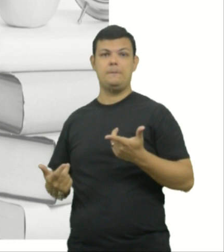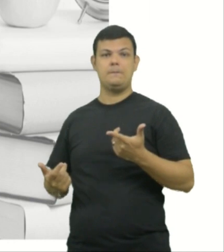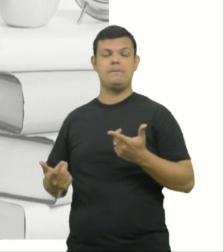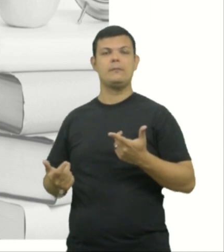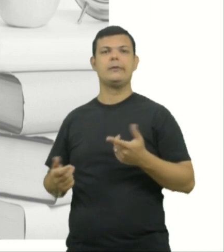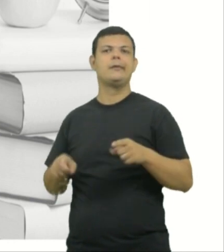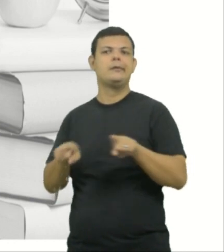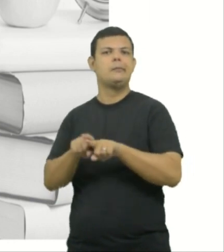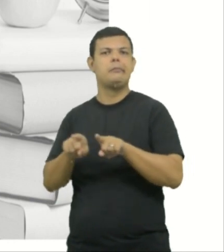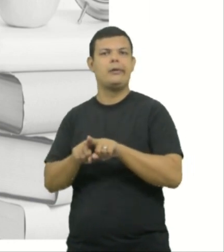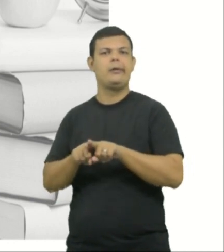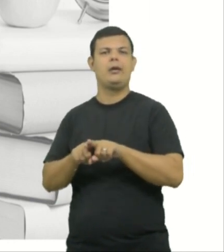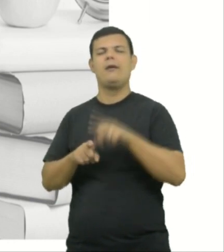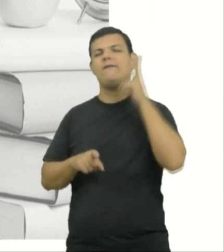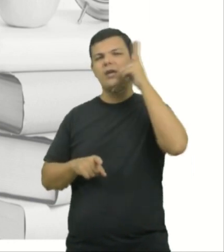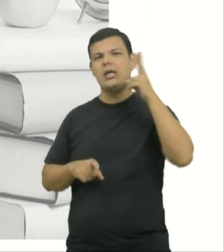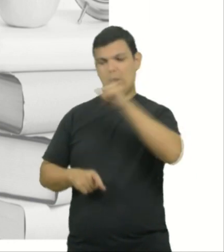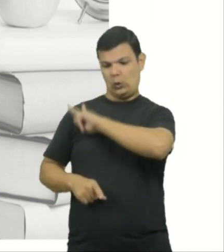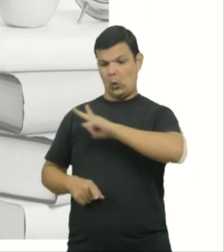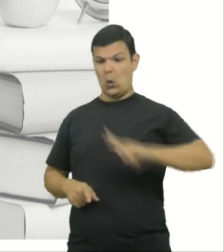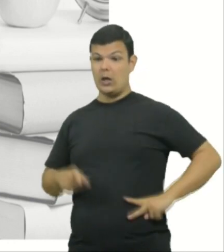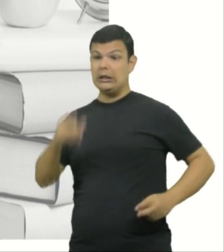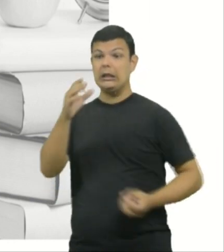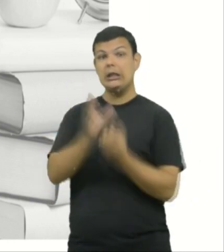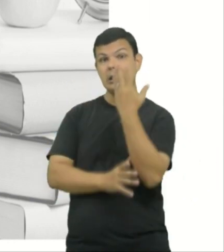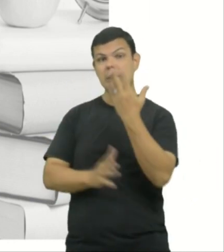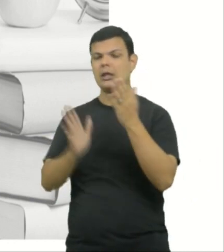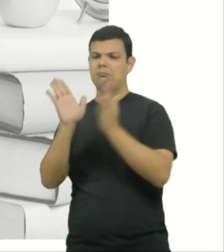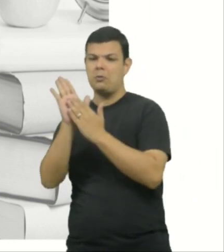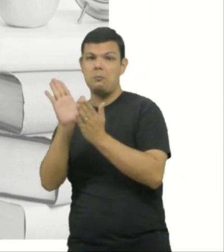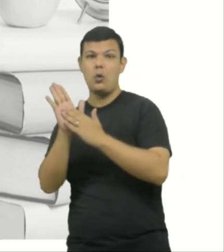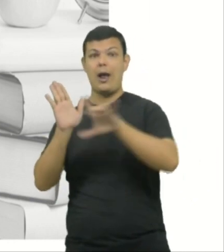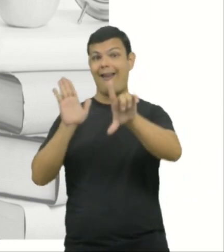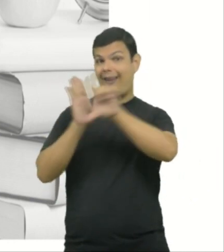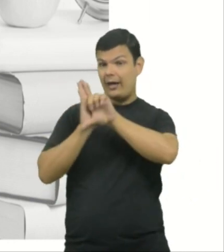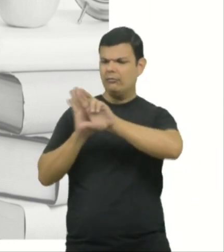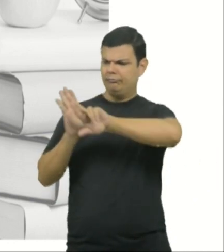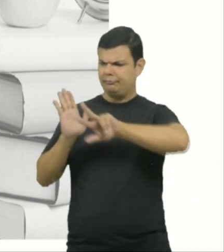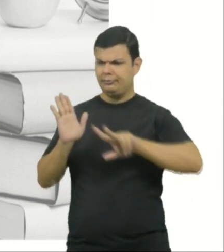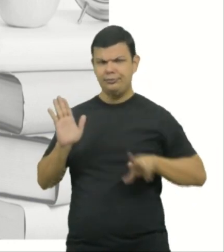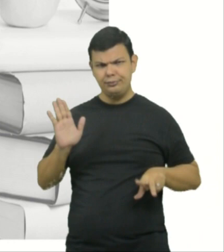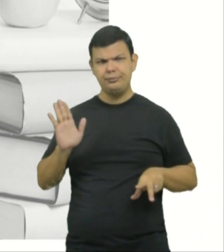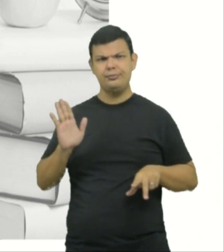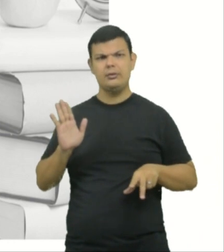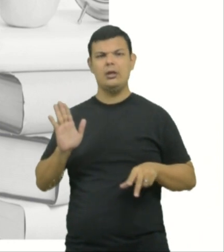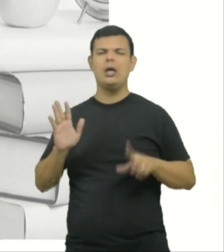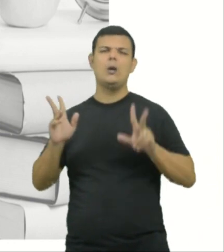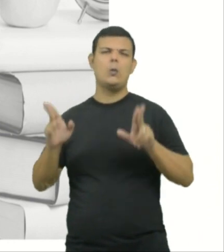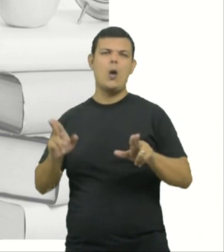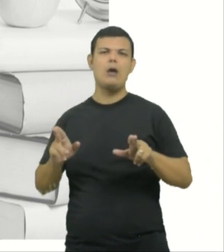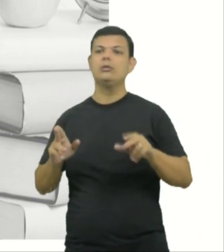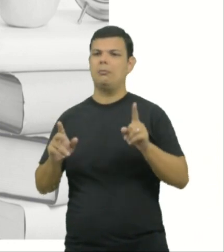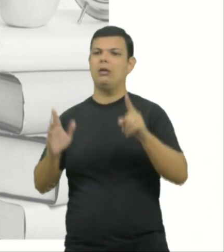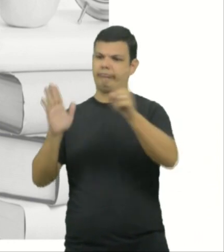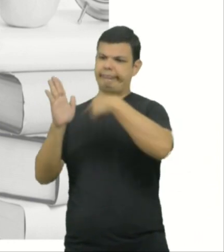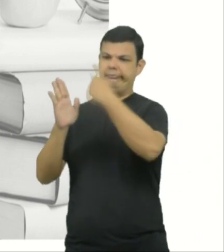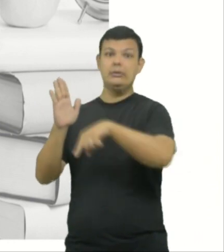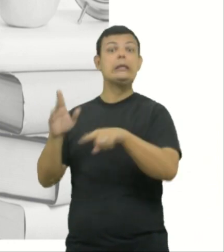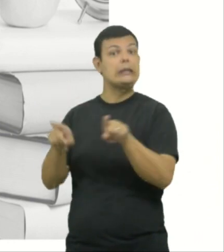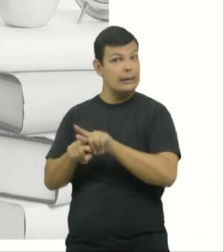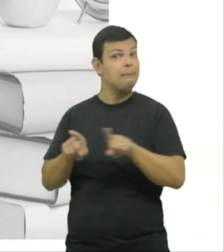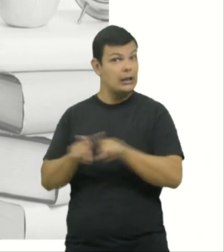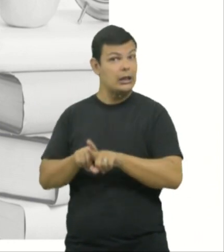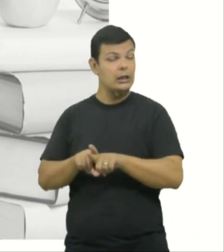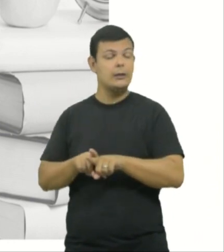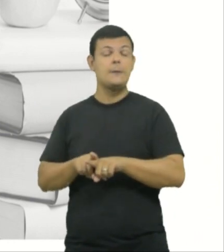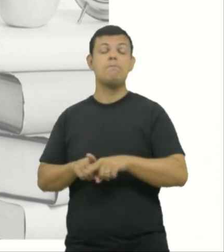tá? Os vereadores criam, propõem e aprovam leis, tá? Assim como reprovam também leis.